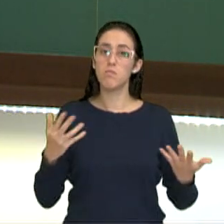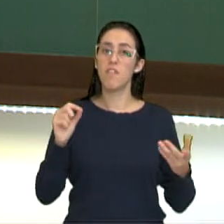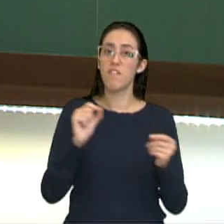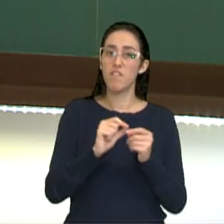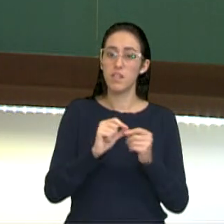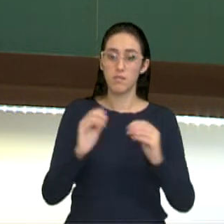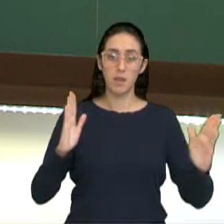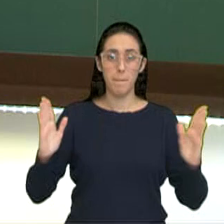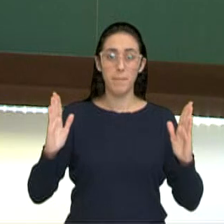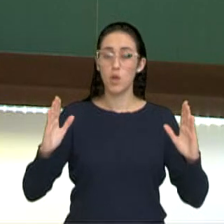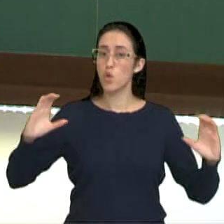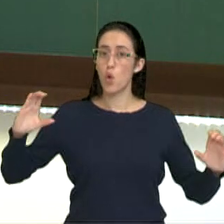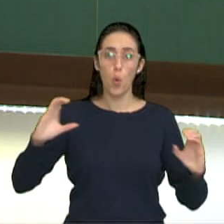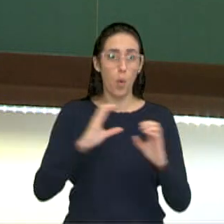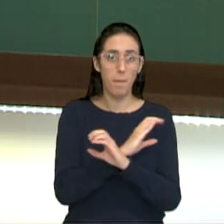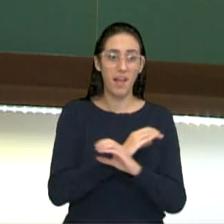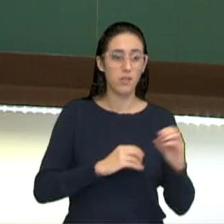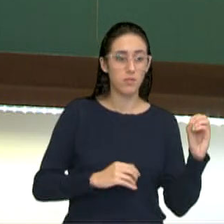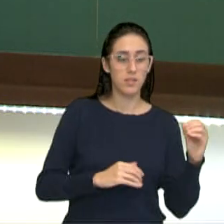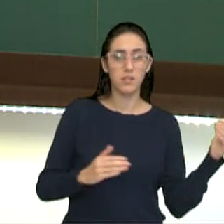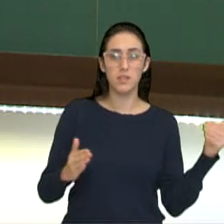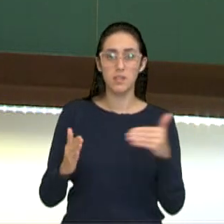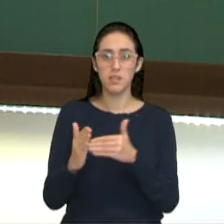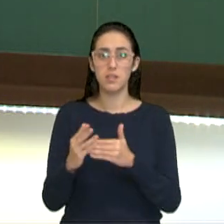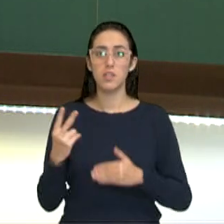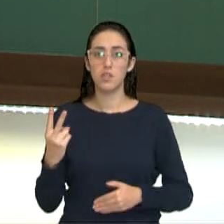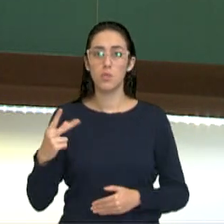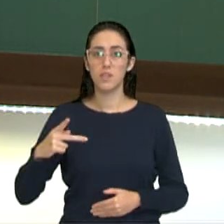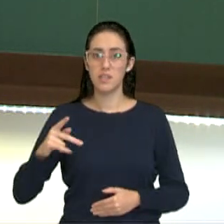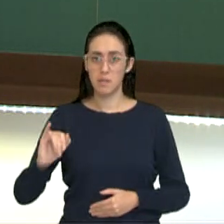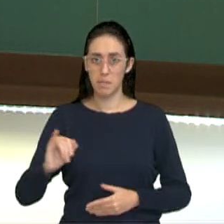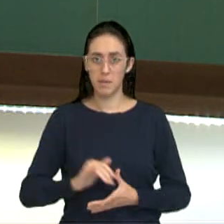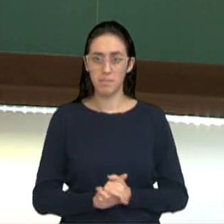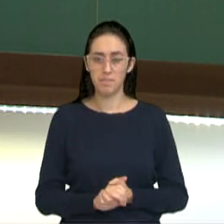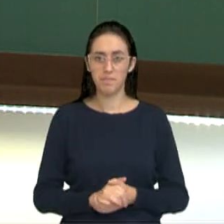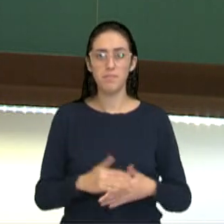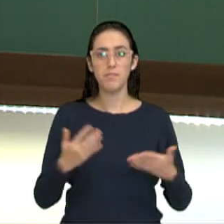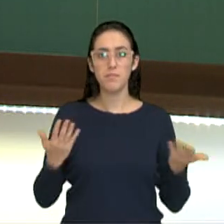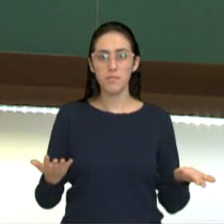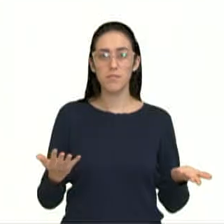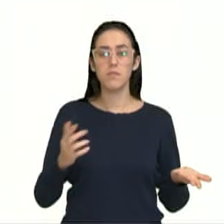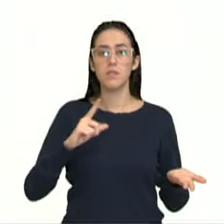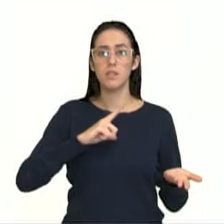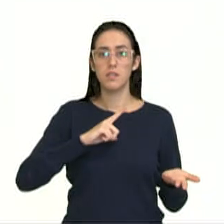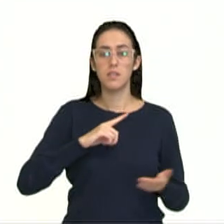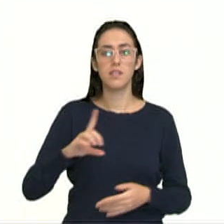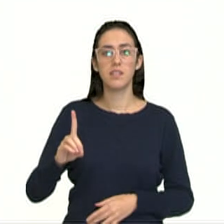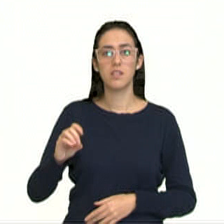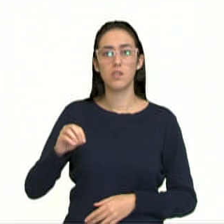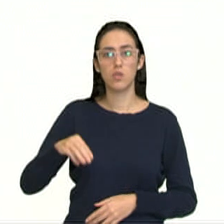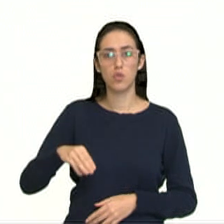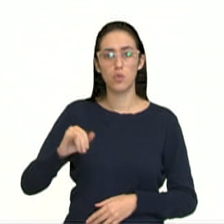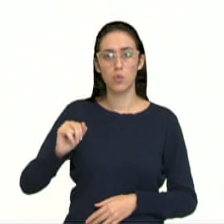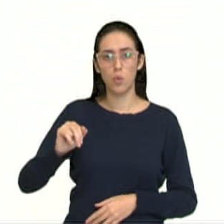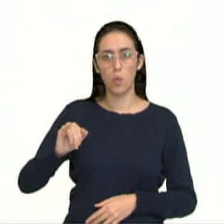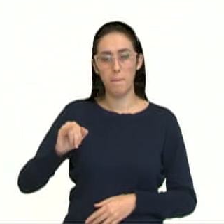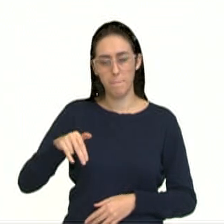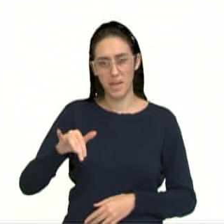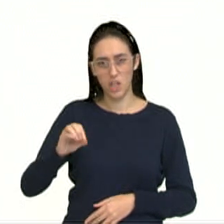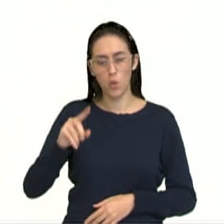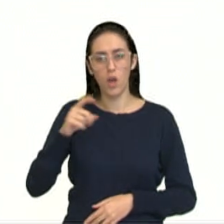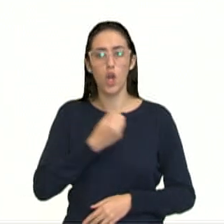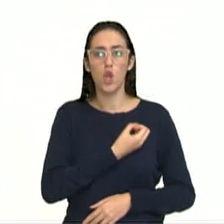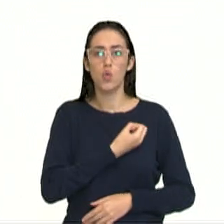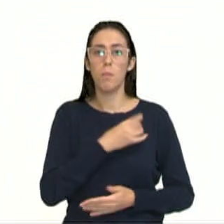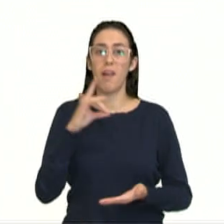período completo, lá de 0 até 2π. Então, como o domínio é o conjunto dos números reais,